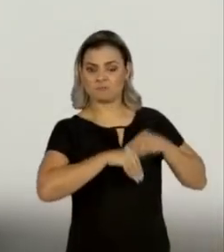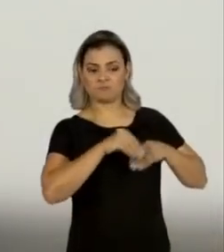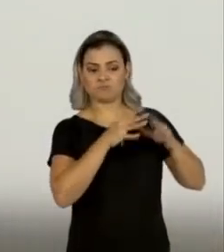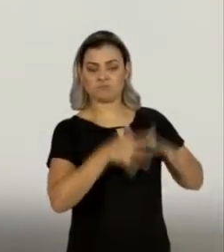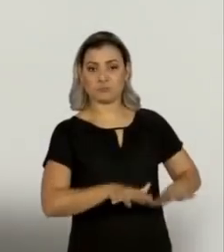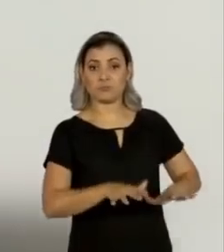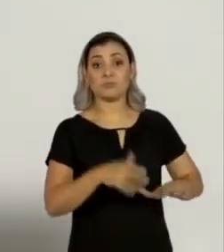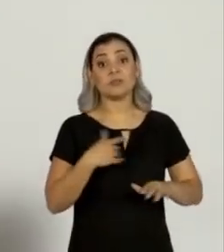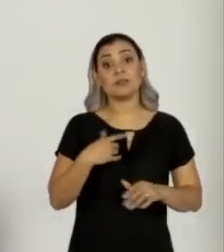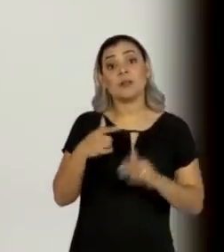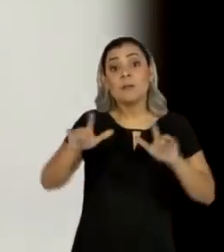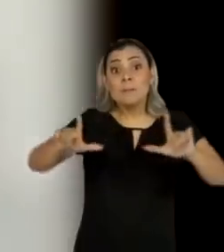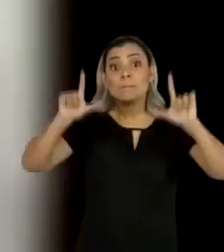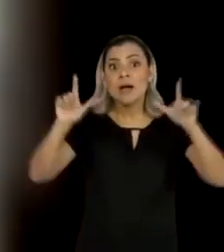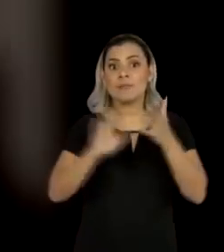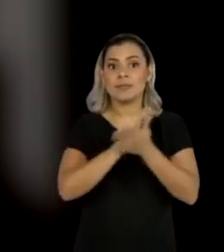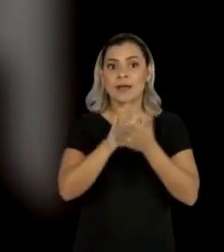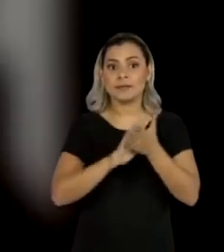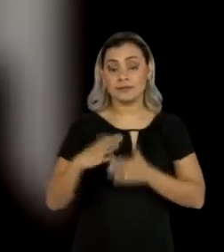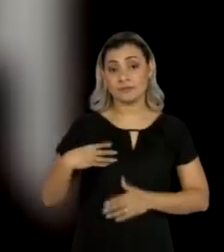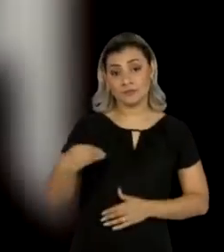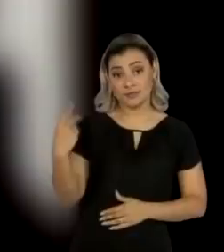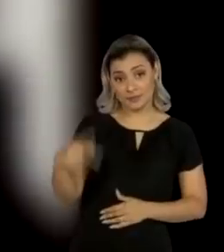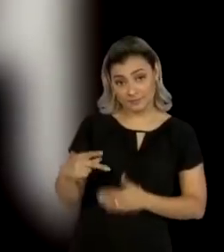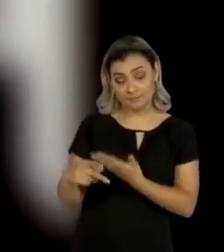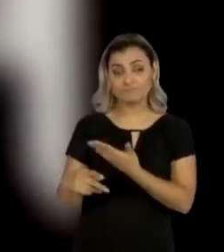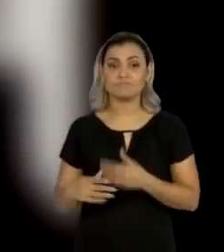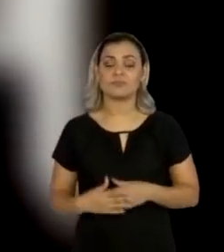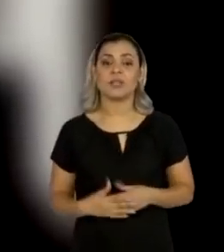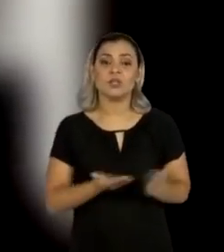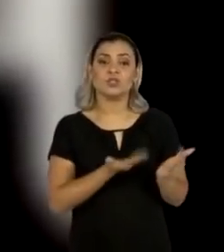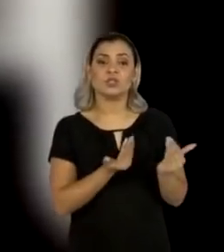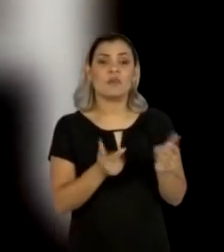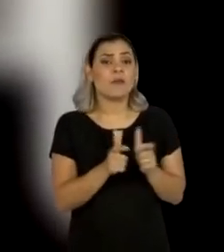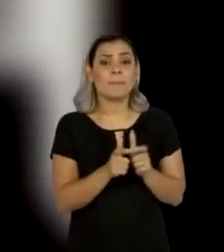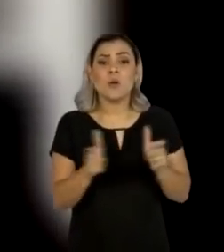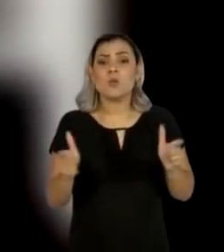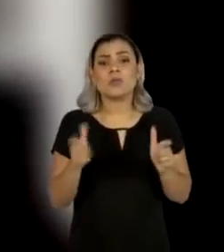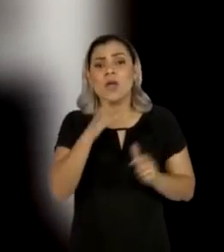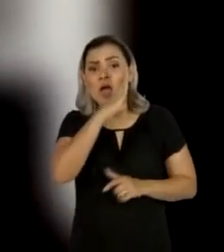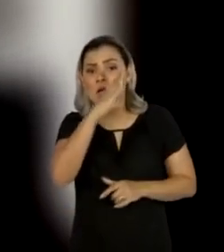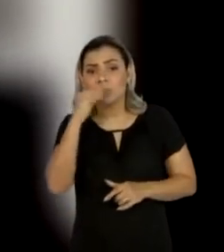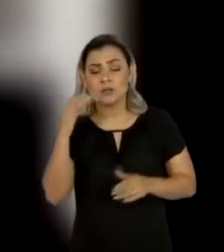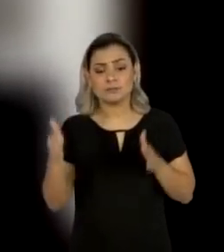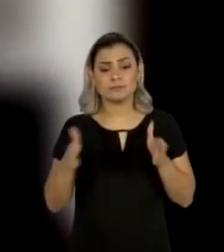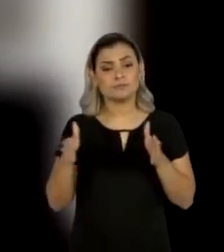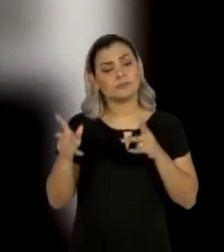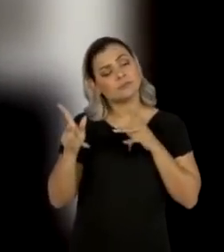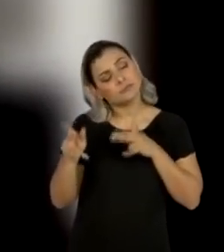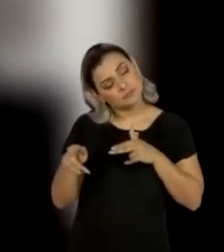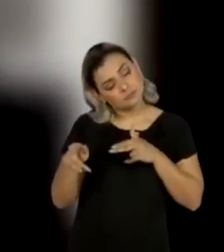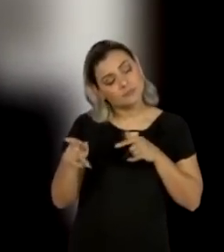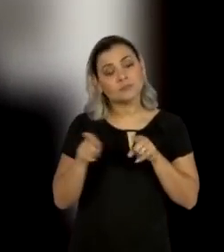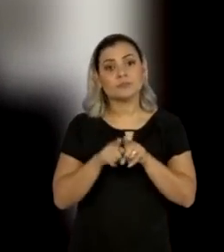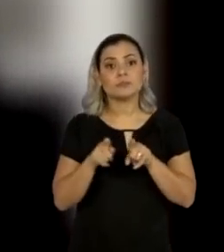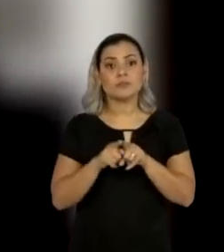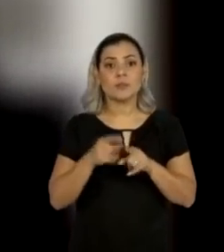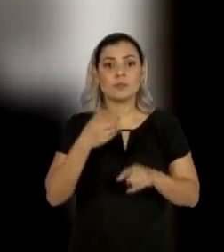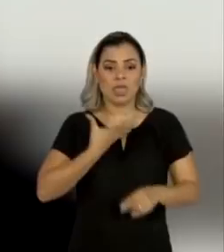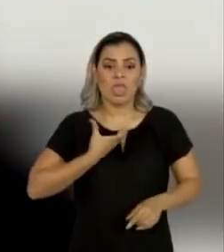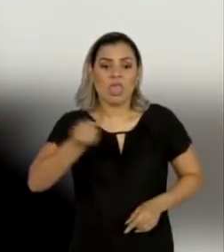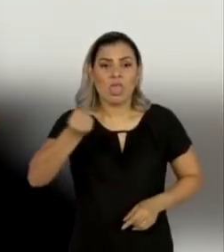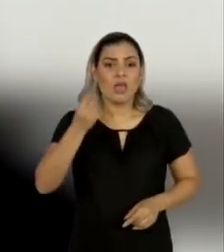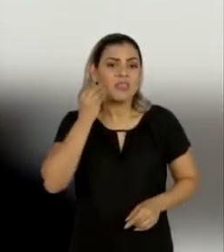preferir o anonimato. Dela e da filha, uma jovem que passou a maior parte da adolescência dormindo e tentando se